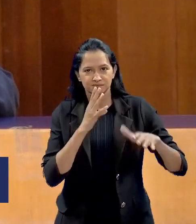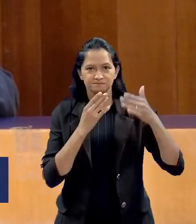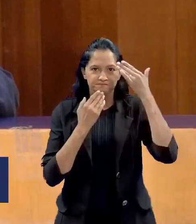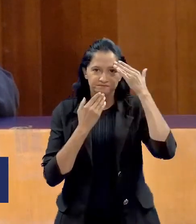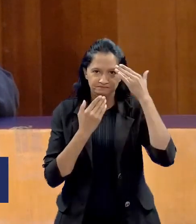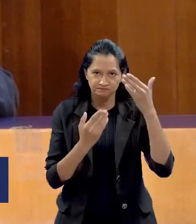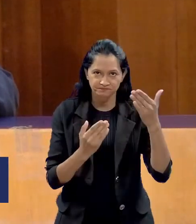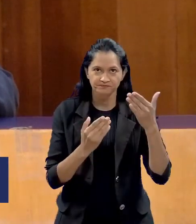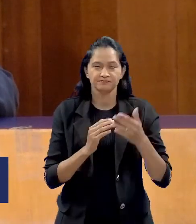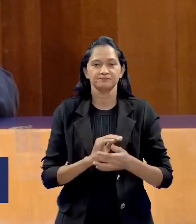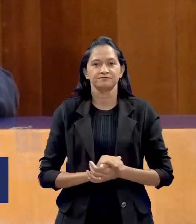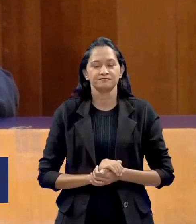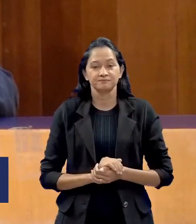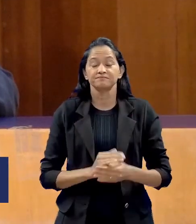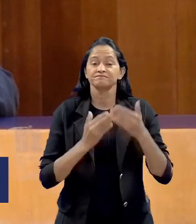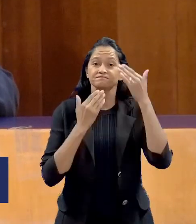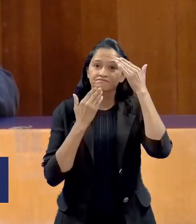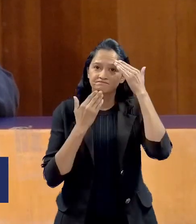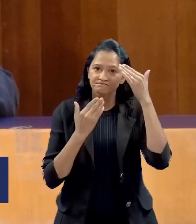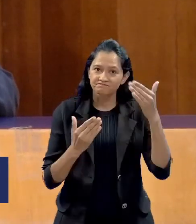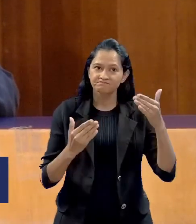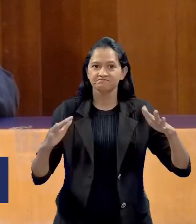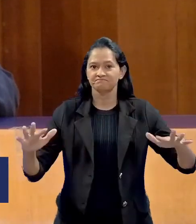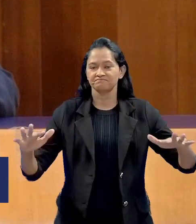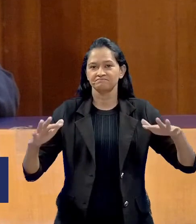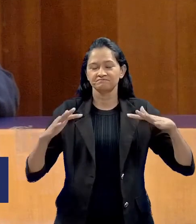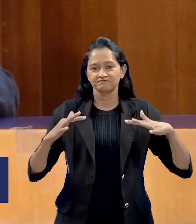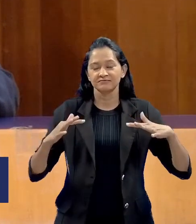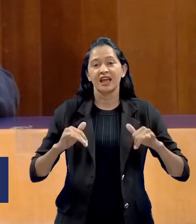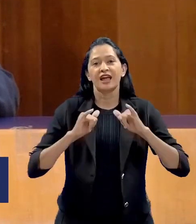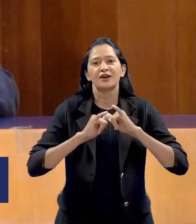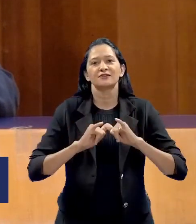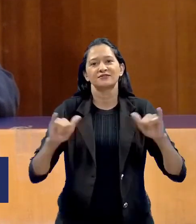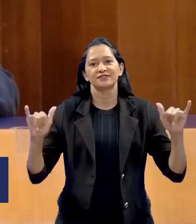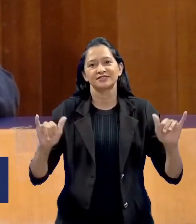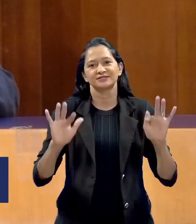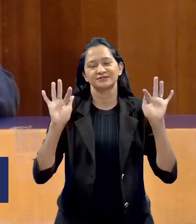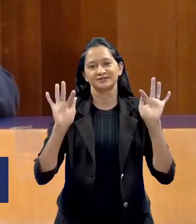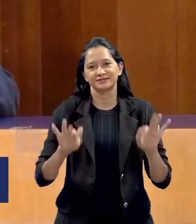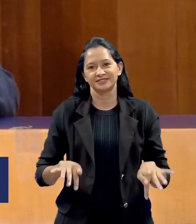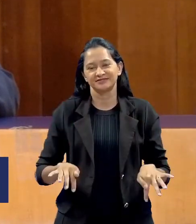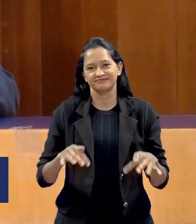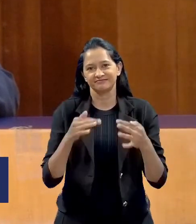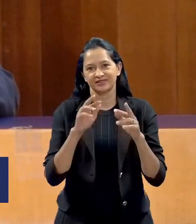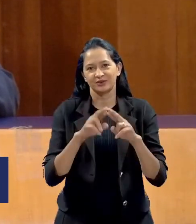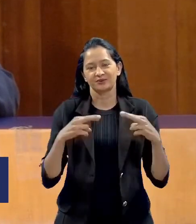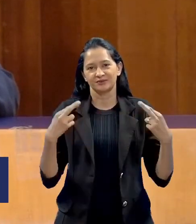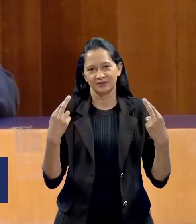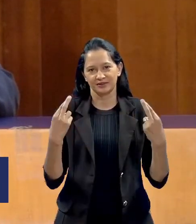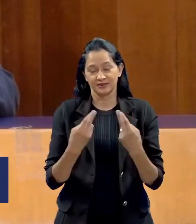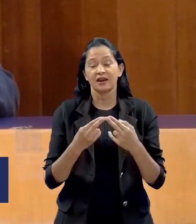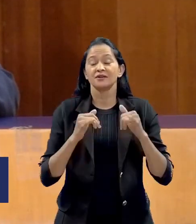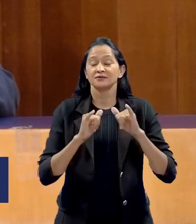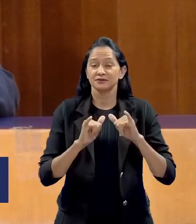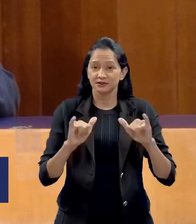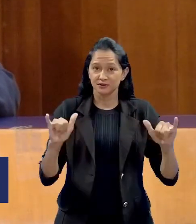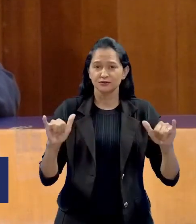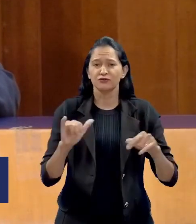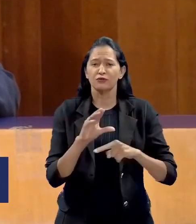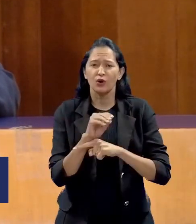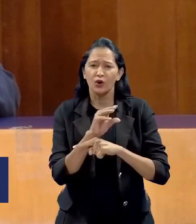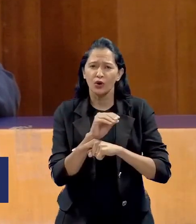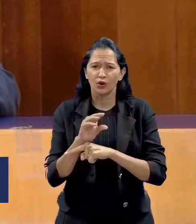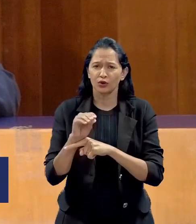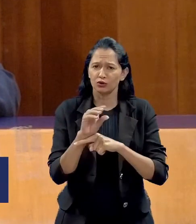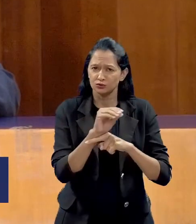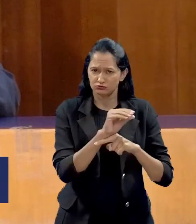agradecemos a todos que nos prestigiaram. Declaramos encerrado essa sessão. Informamos que todas as fotos